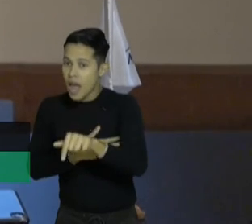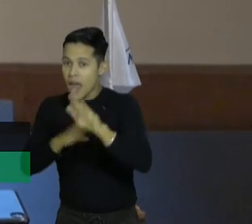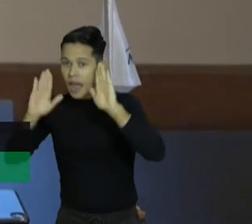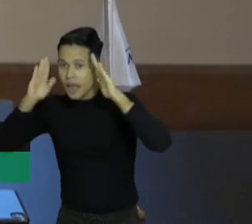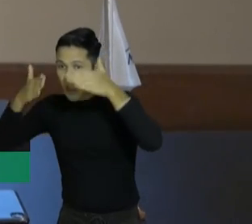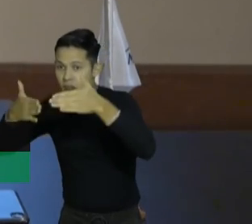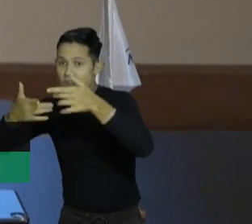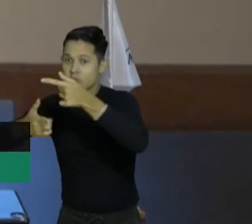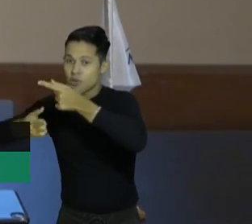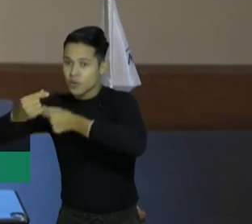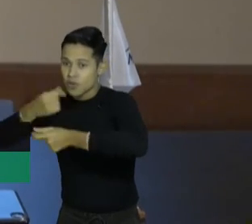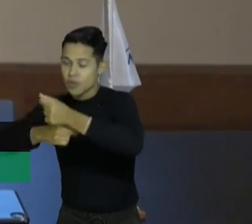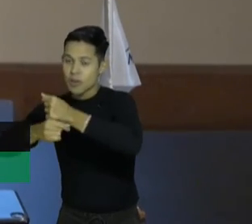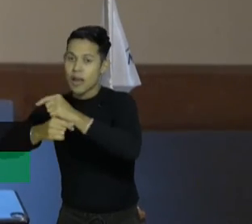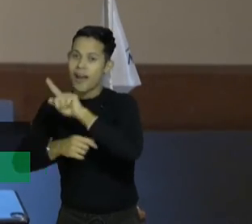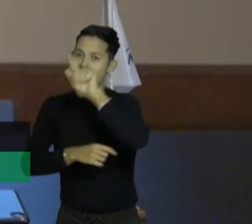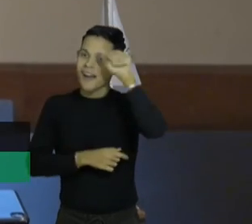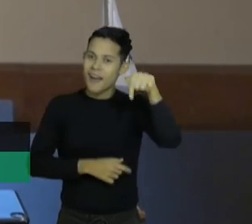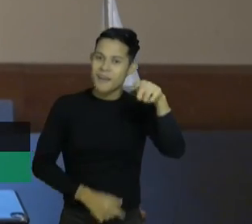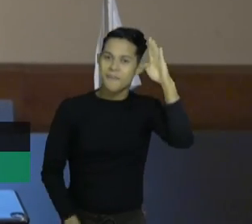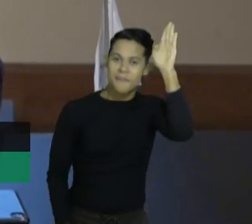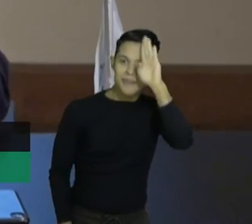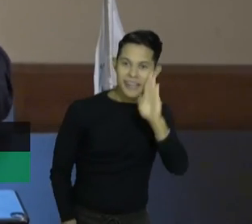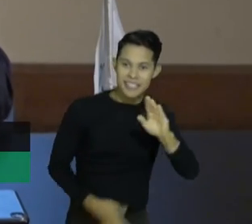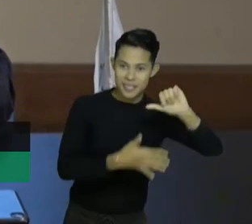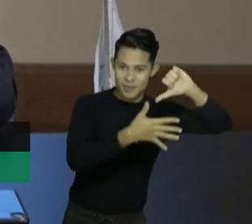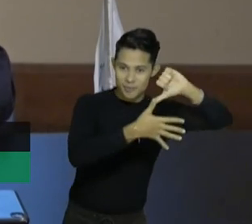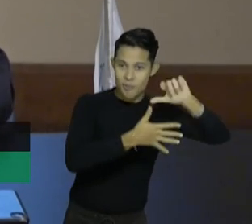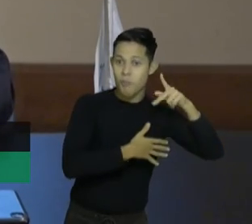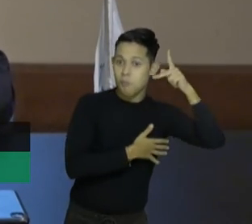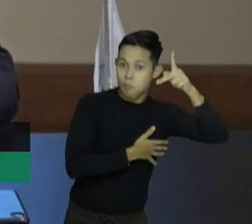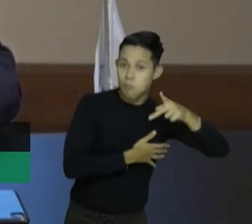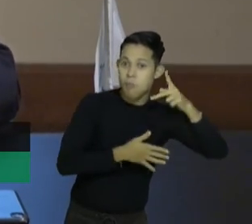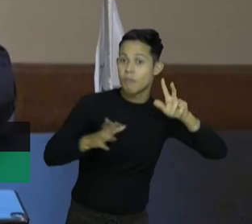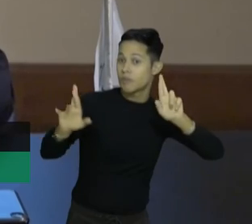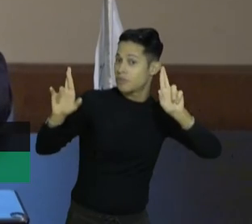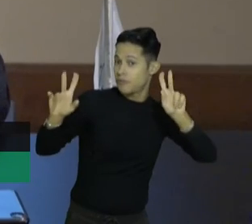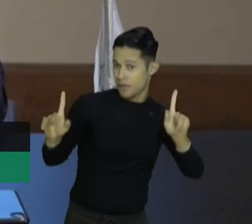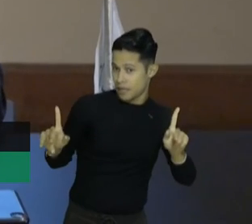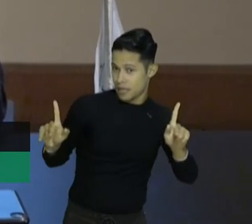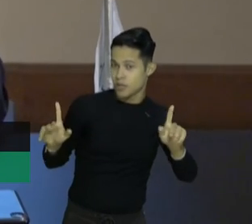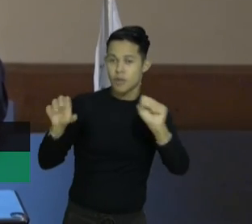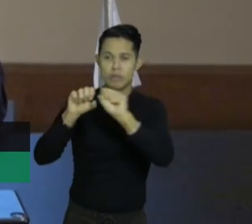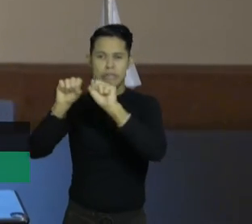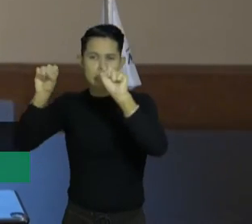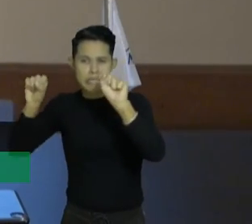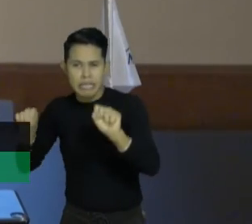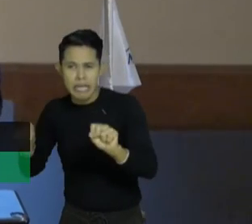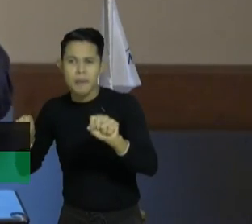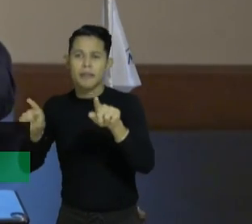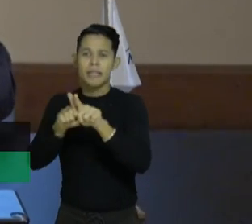políticas totalmente diferenciadas né Eh inclusive sistemas políticos a forma de representação é claro que